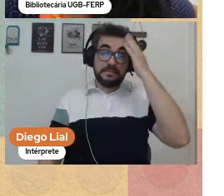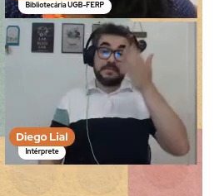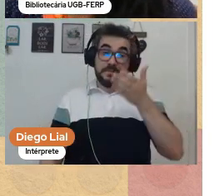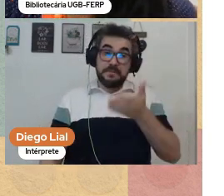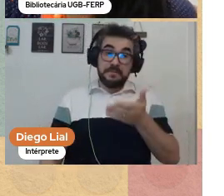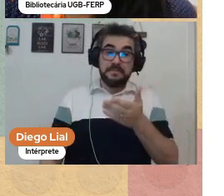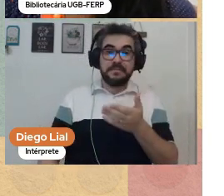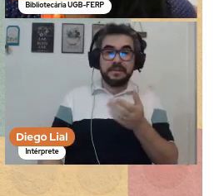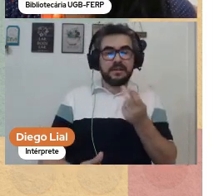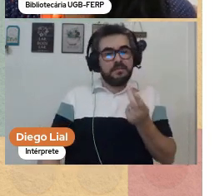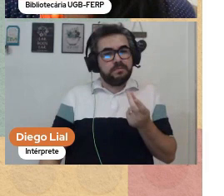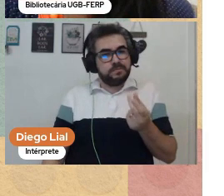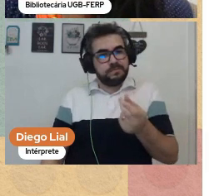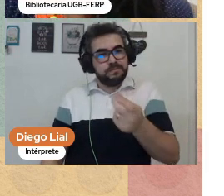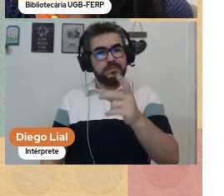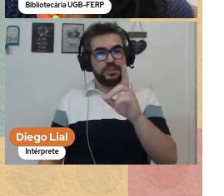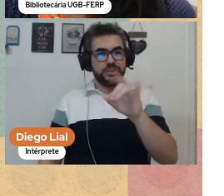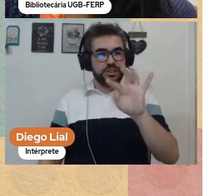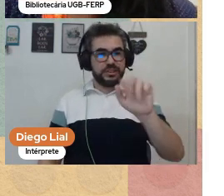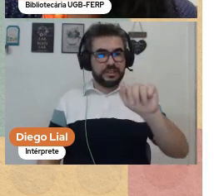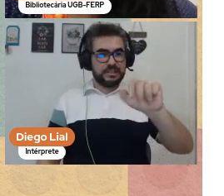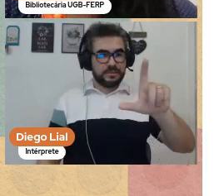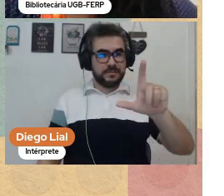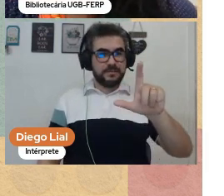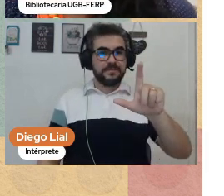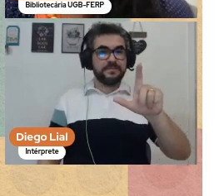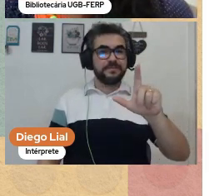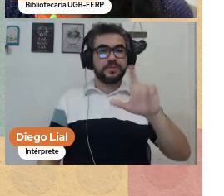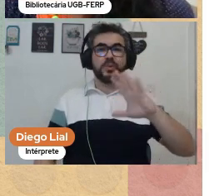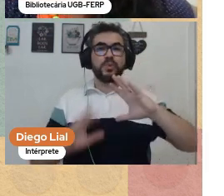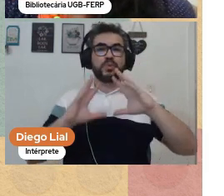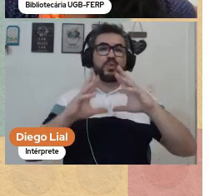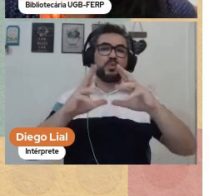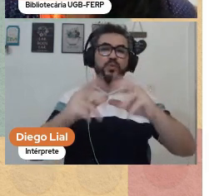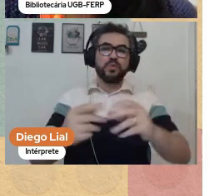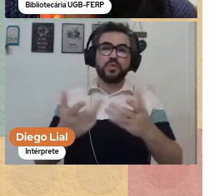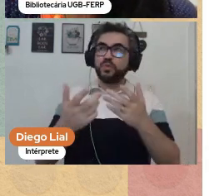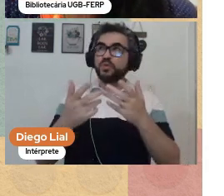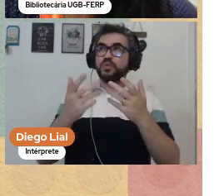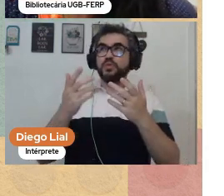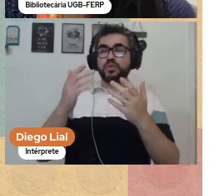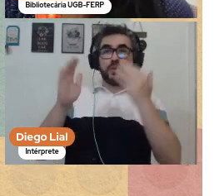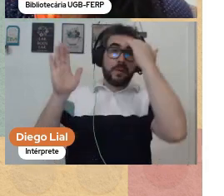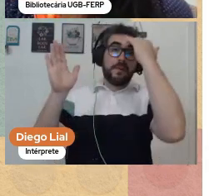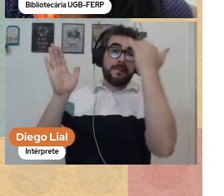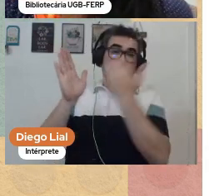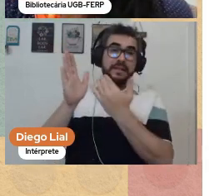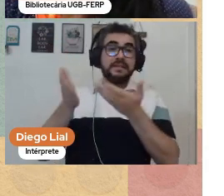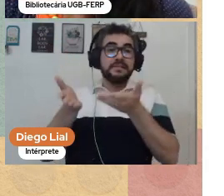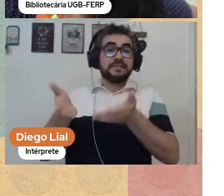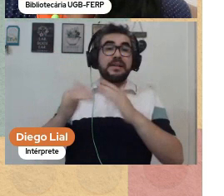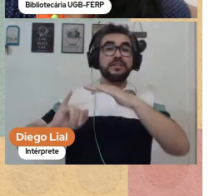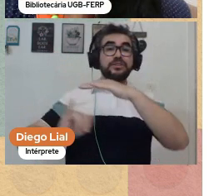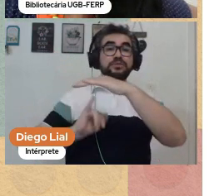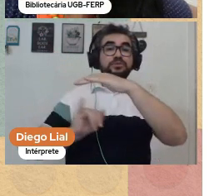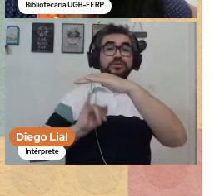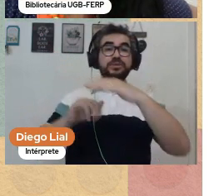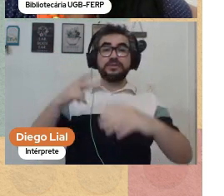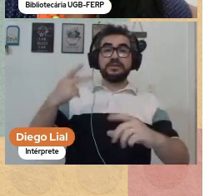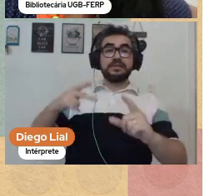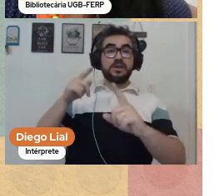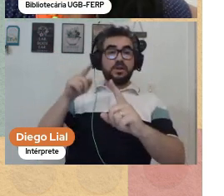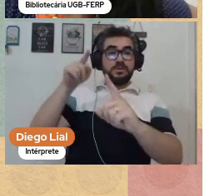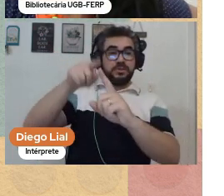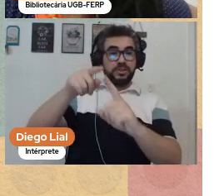questões da organizacional, que são os objetivos da instituição. Se a instituição já tem uma política,